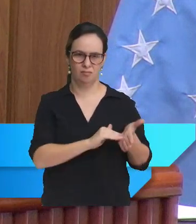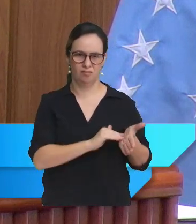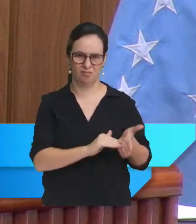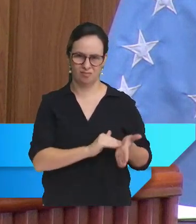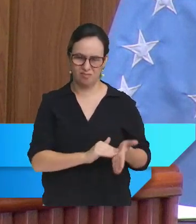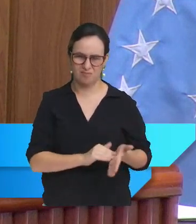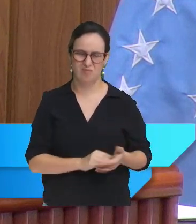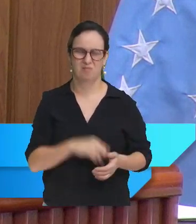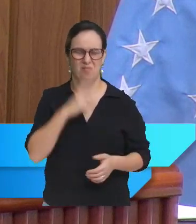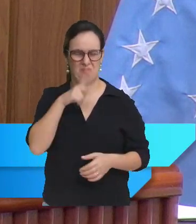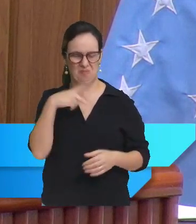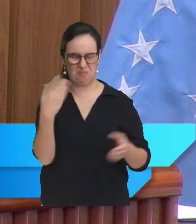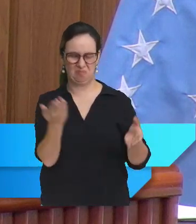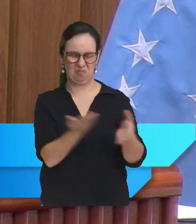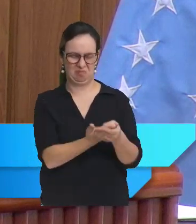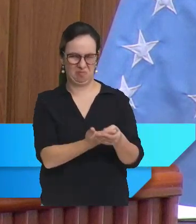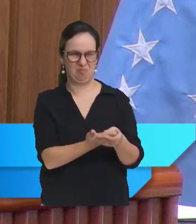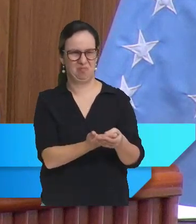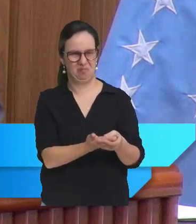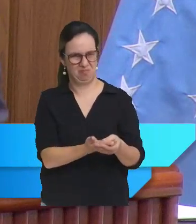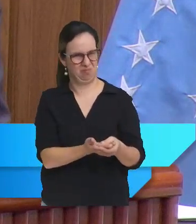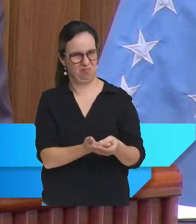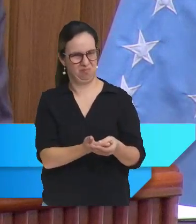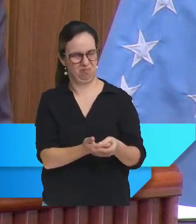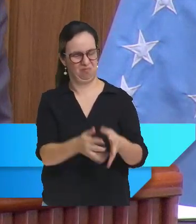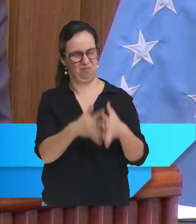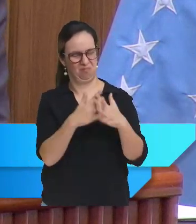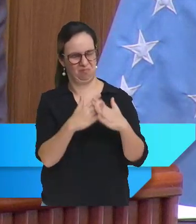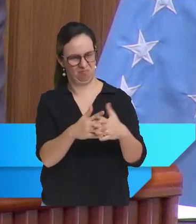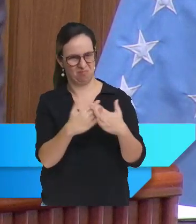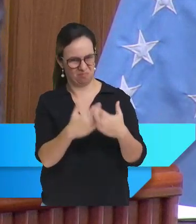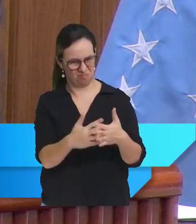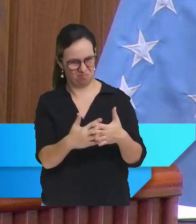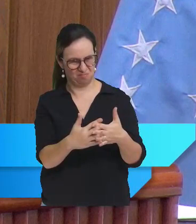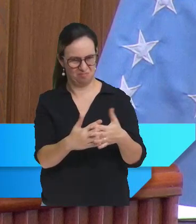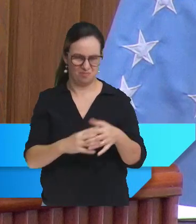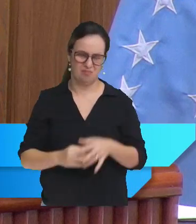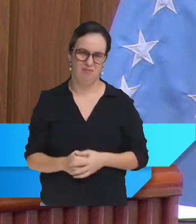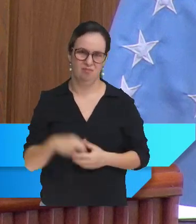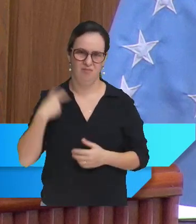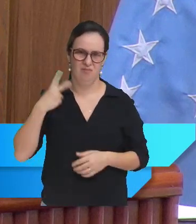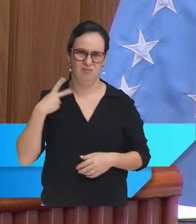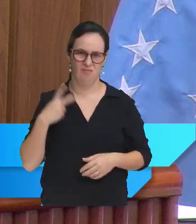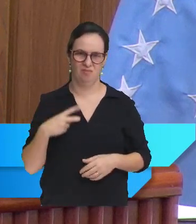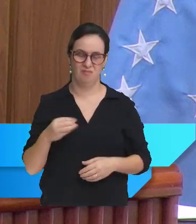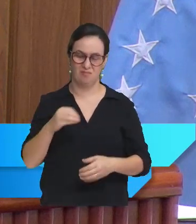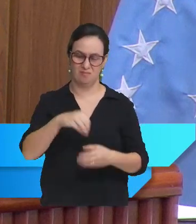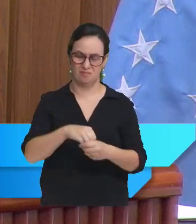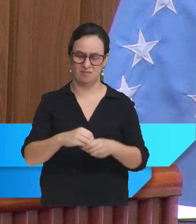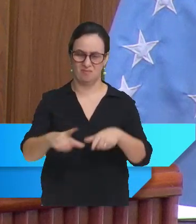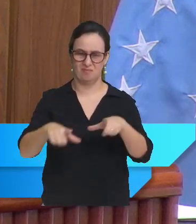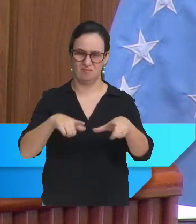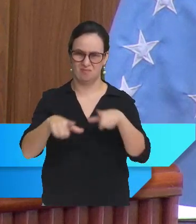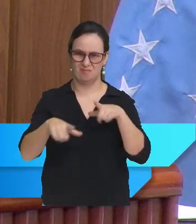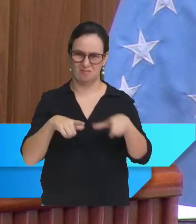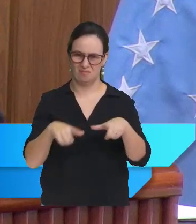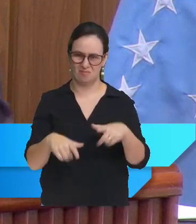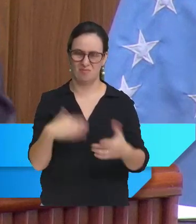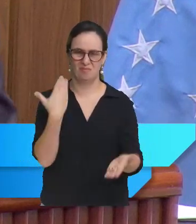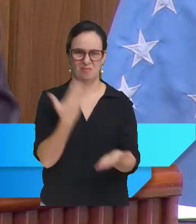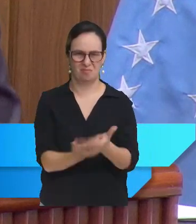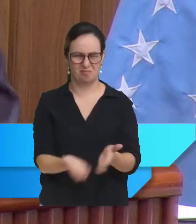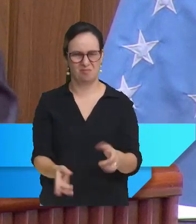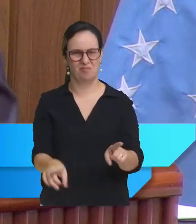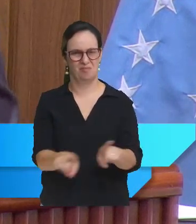uma ação dessa para obstruir, para atrapalhar, para incomodar um vereador no exercício da sua função e perder a ação desse